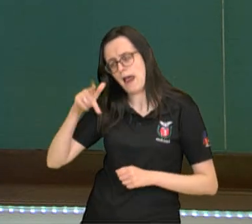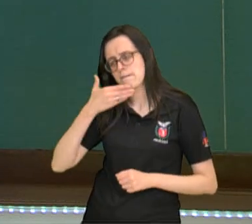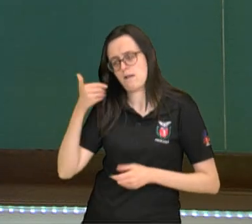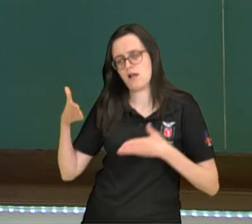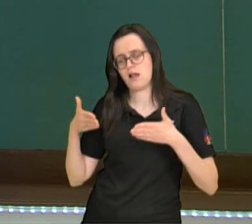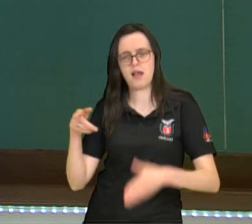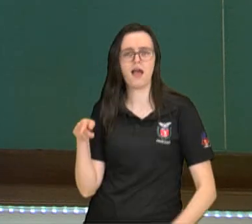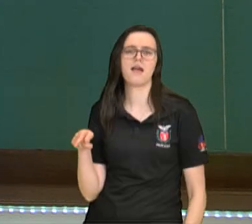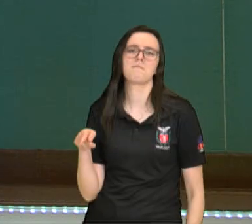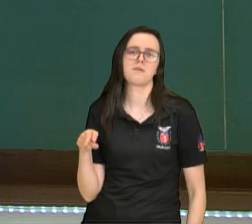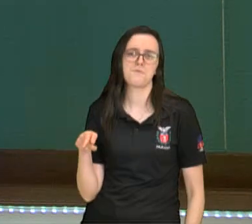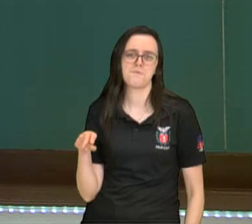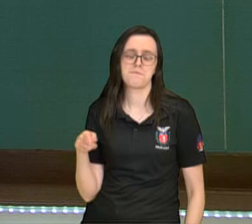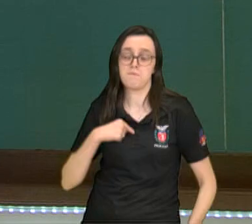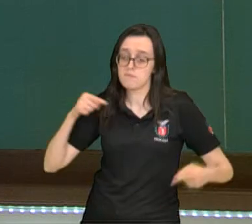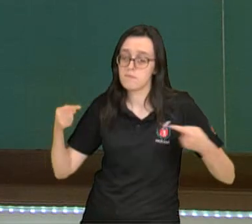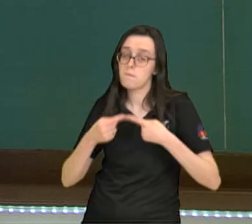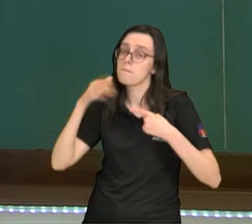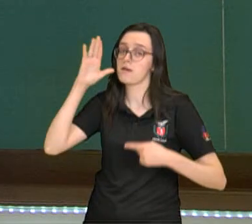mais conveniente